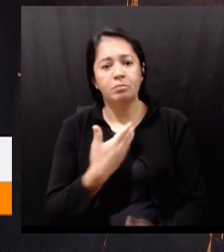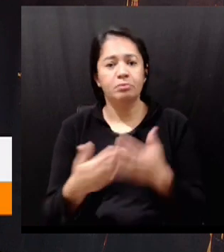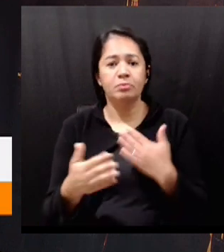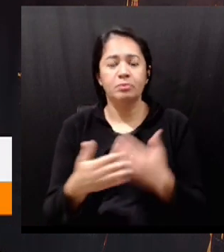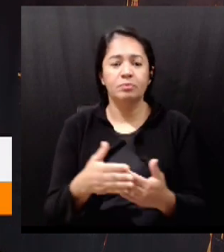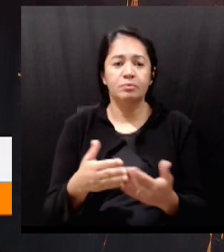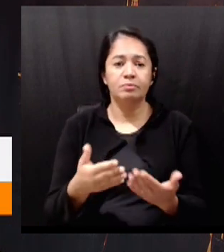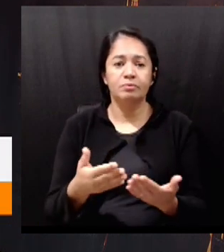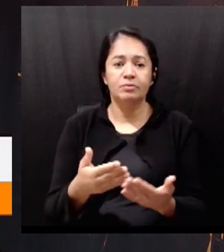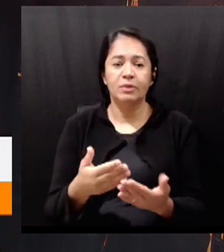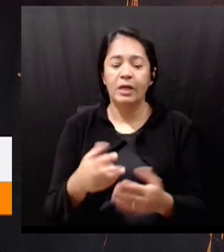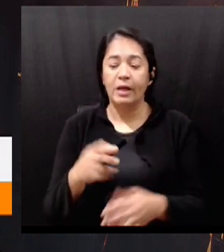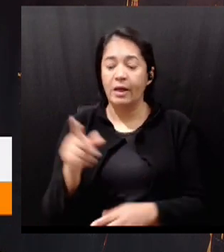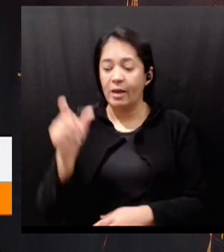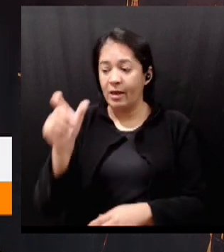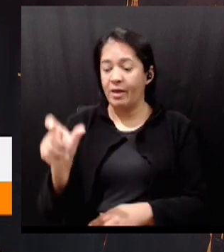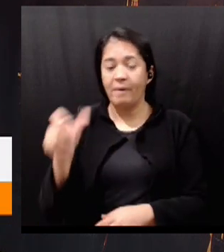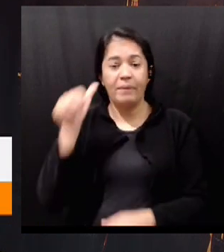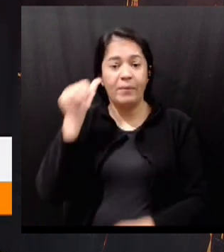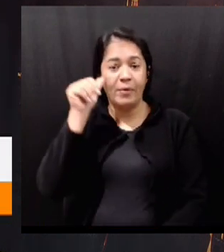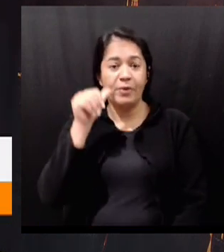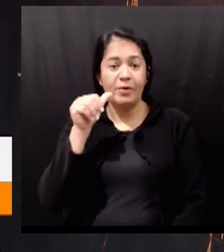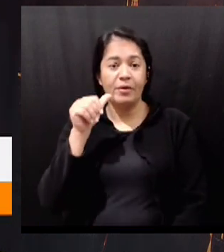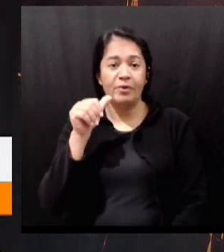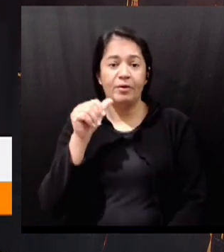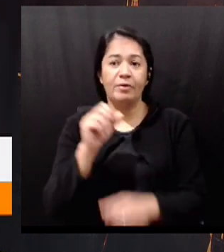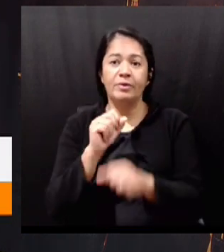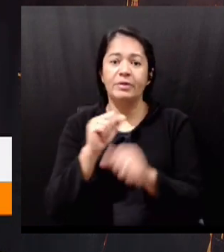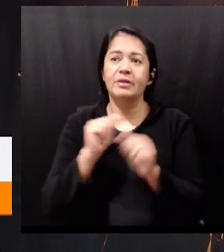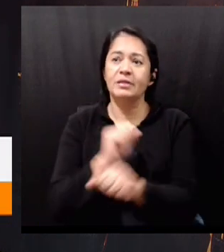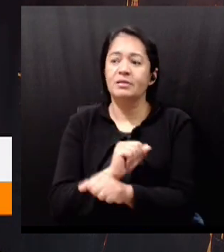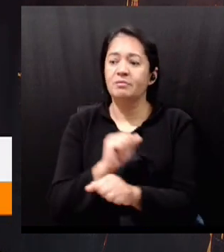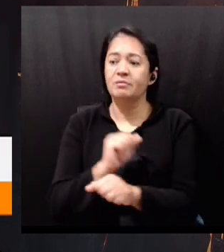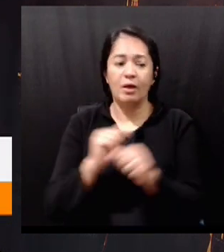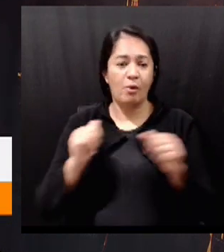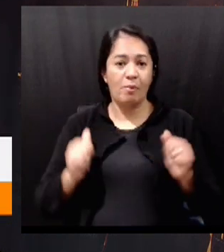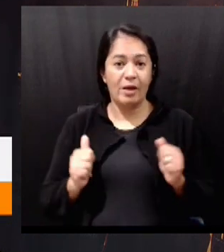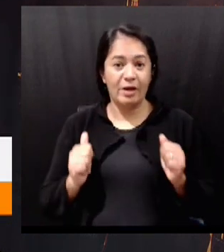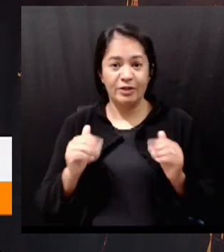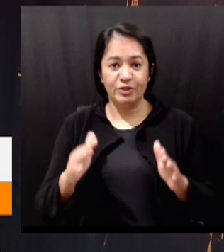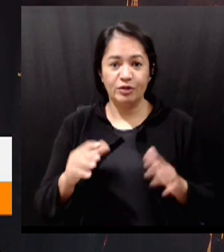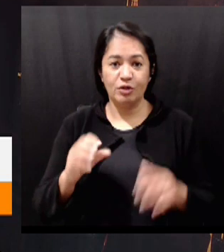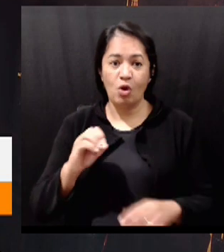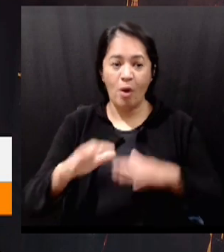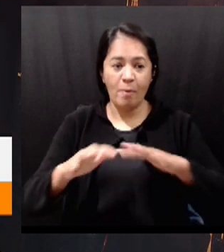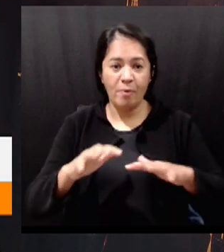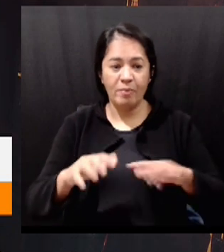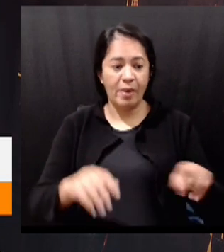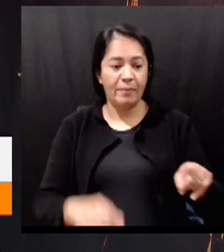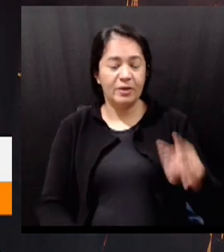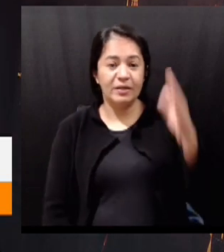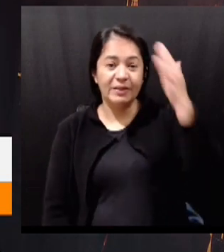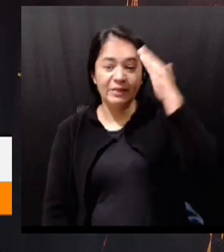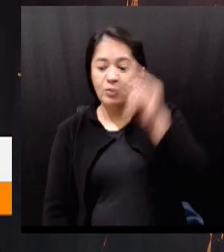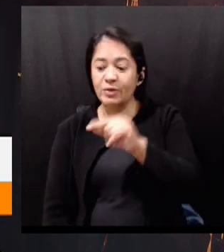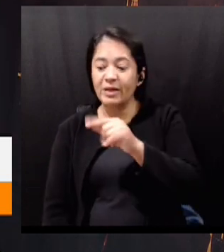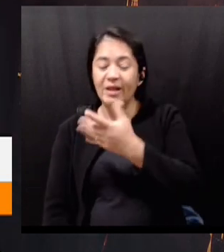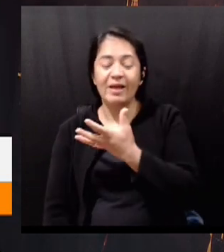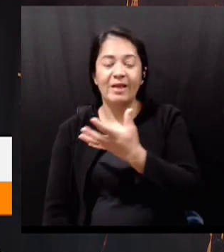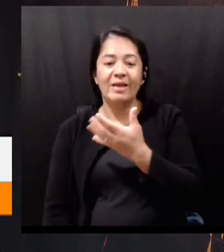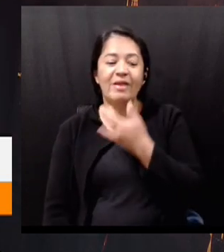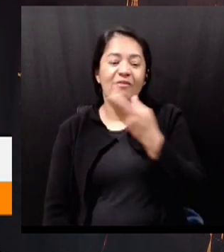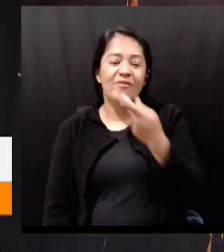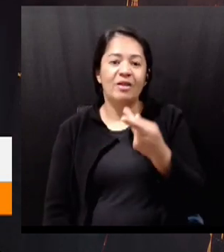espera que um ato dela ou um movimento, a pessoa entenda o que ela quer dizer. E muitas vezes a pessoa não